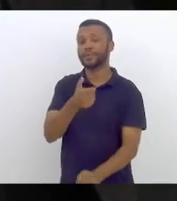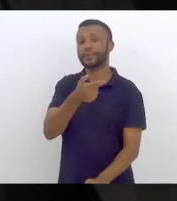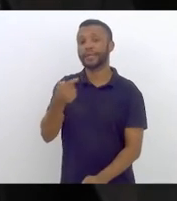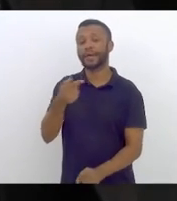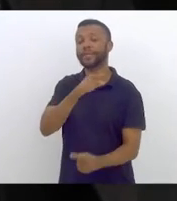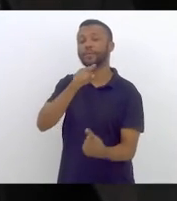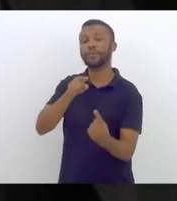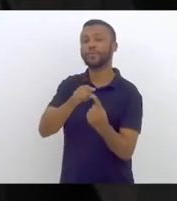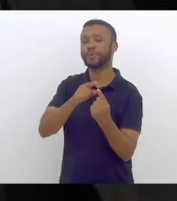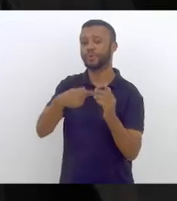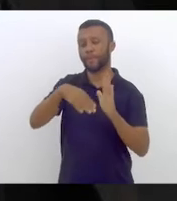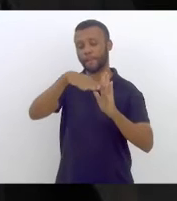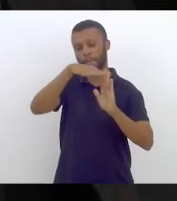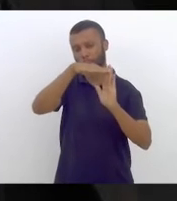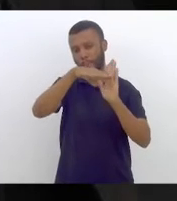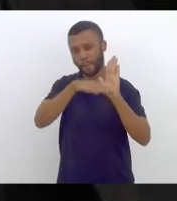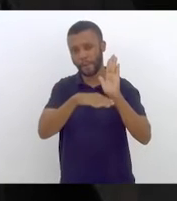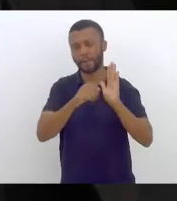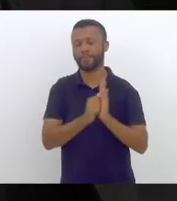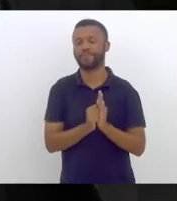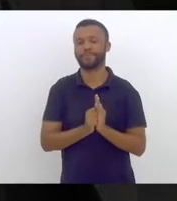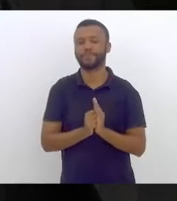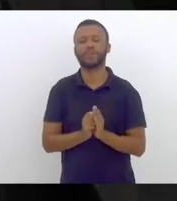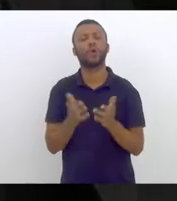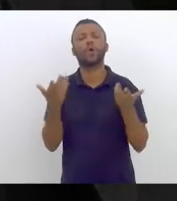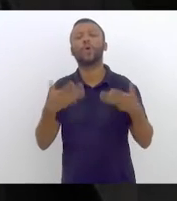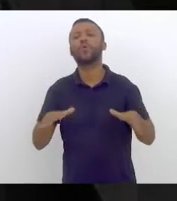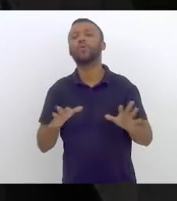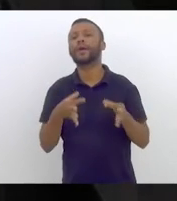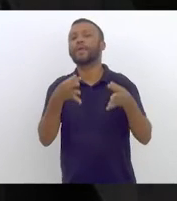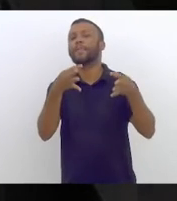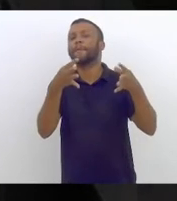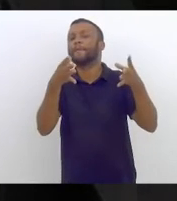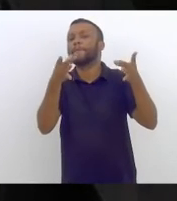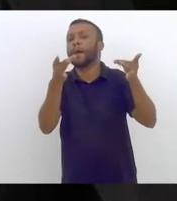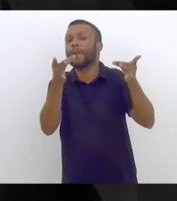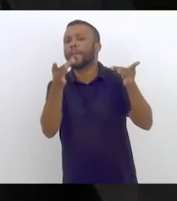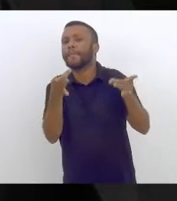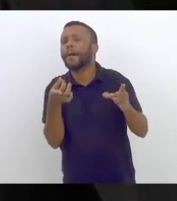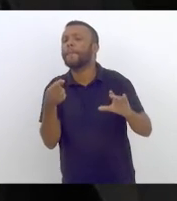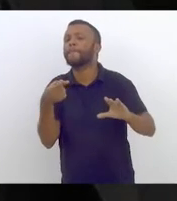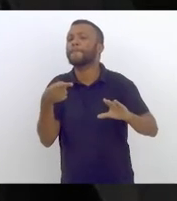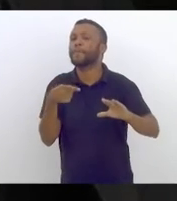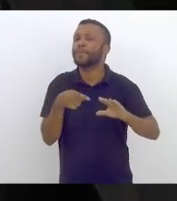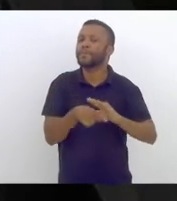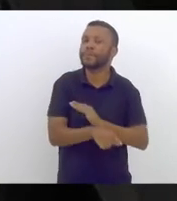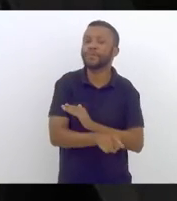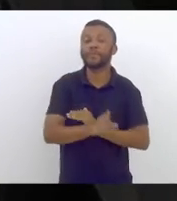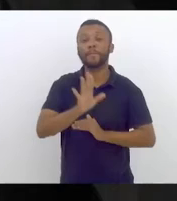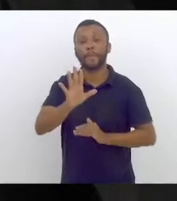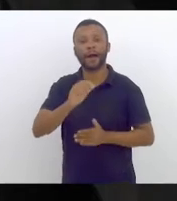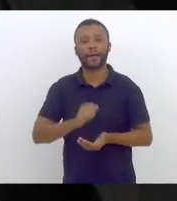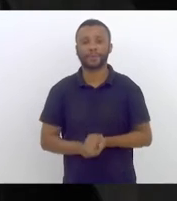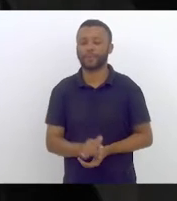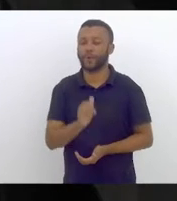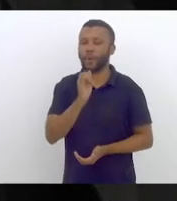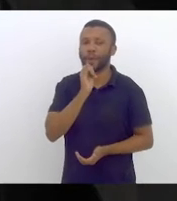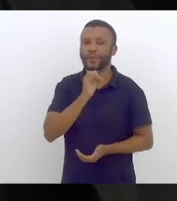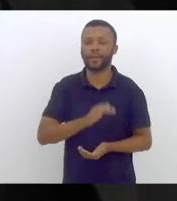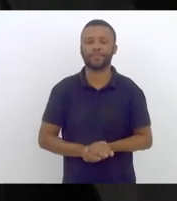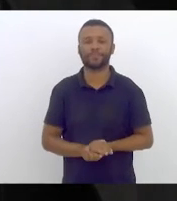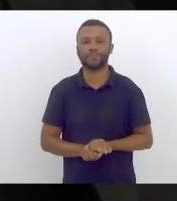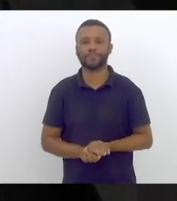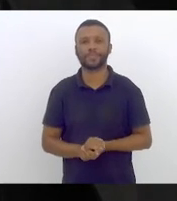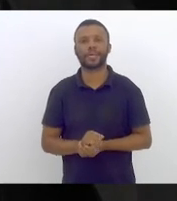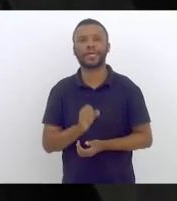vou me aprofundar, mas, deputada Marta Rocha, se a gente pegar simplesmente, não irei